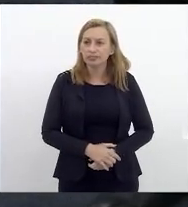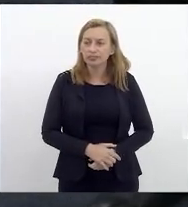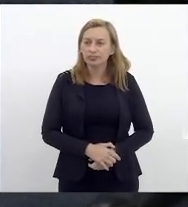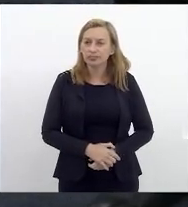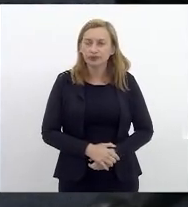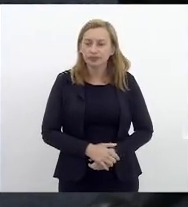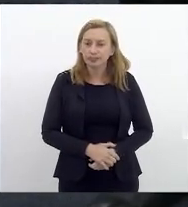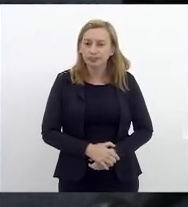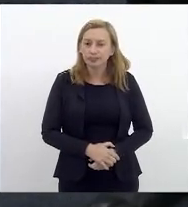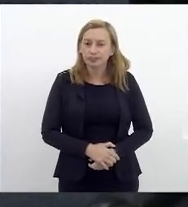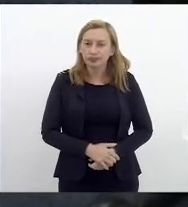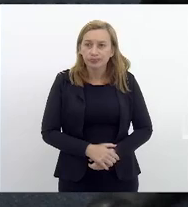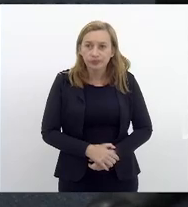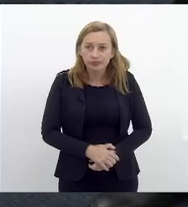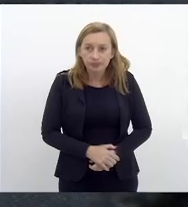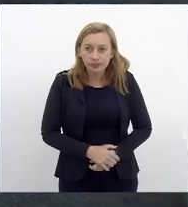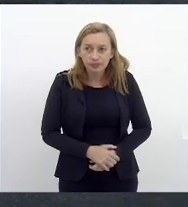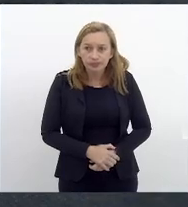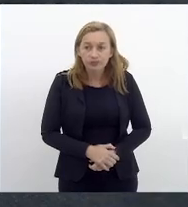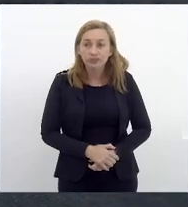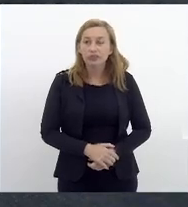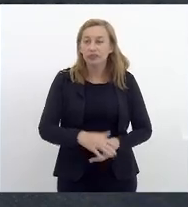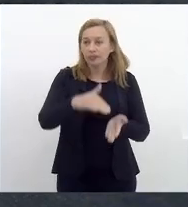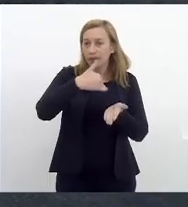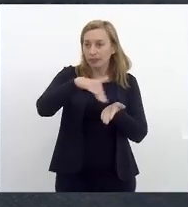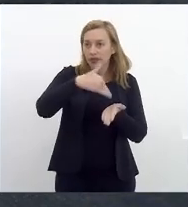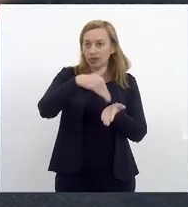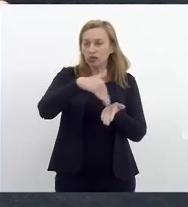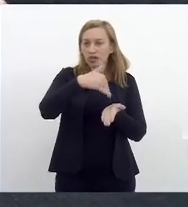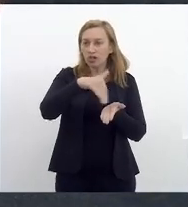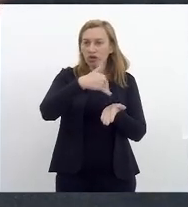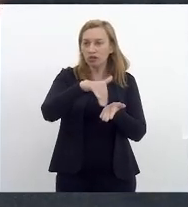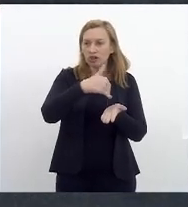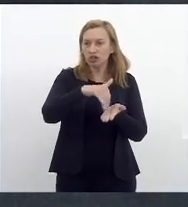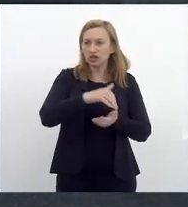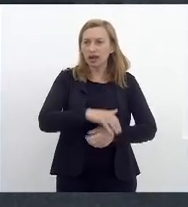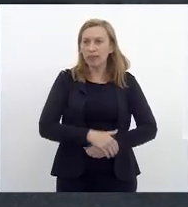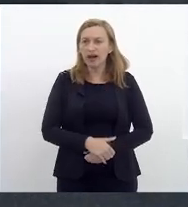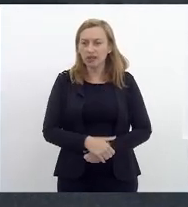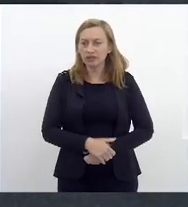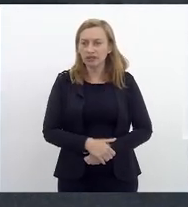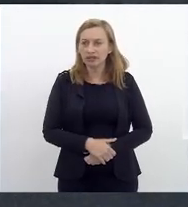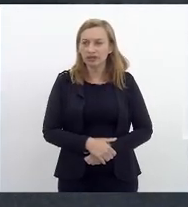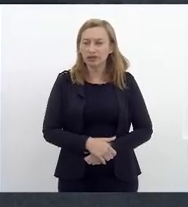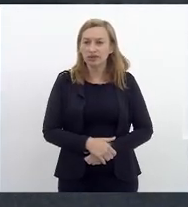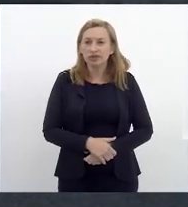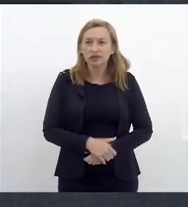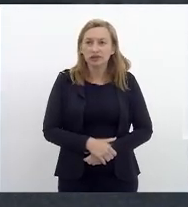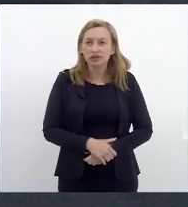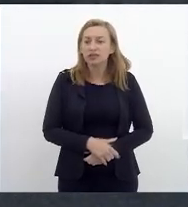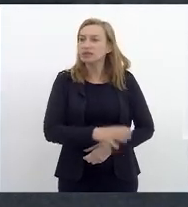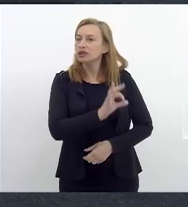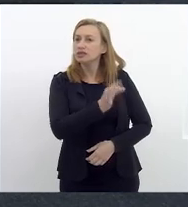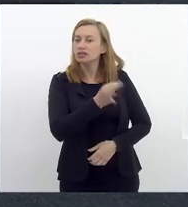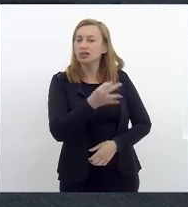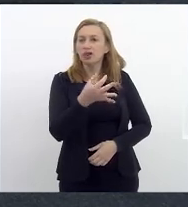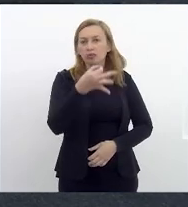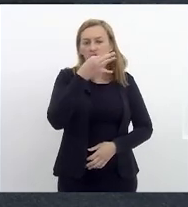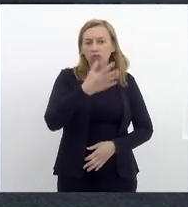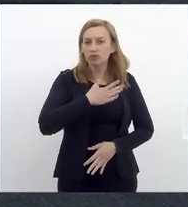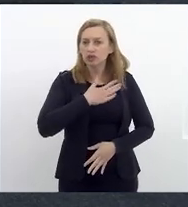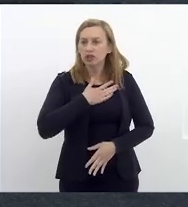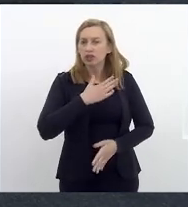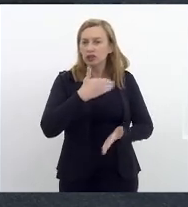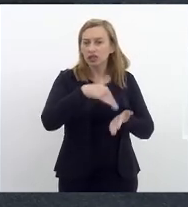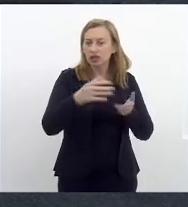projeto que propõe à secretaria uma metodologia de implantação. Acho que o secretário vai, inclusive, na minha opinião, secretário e